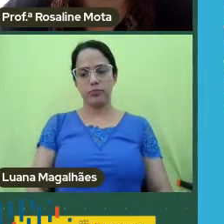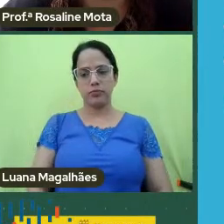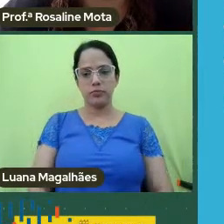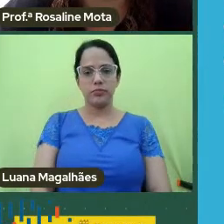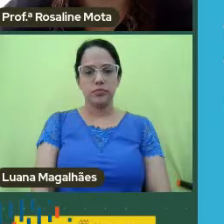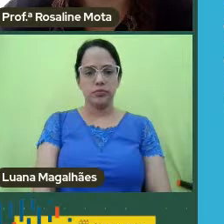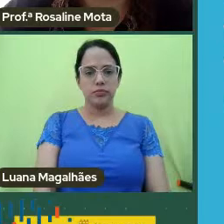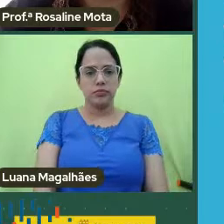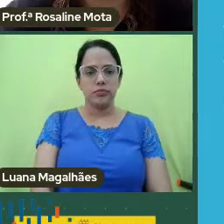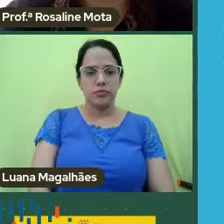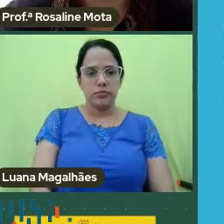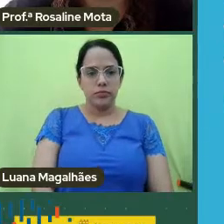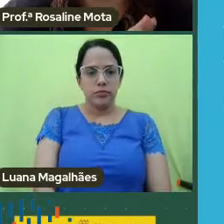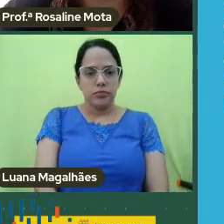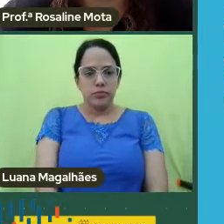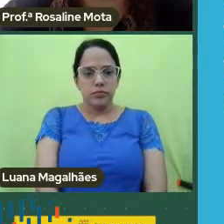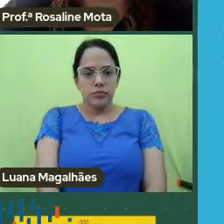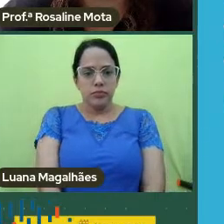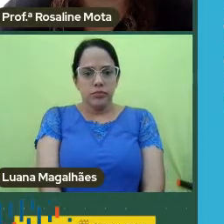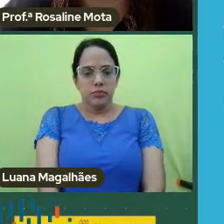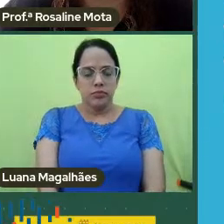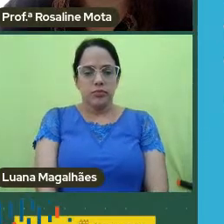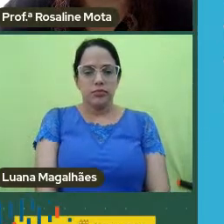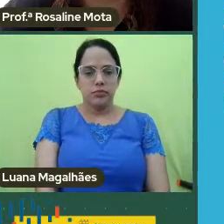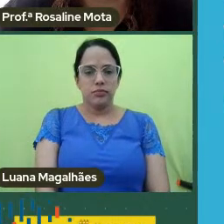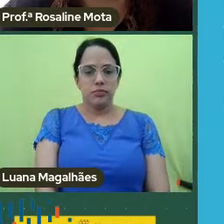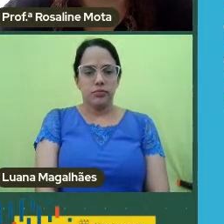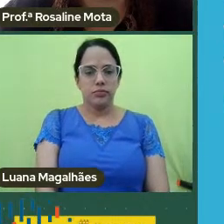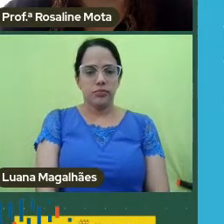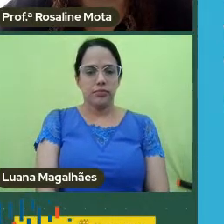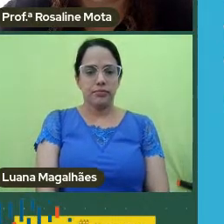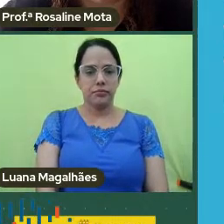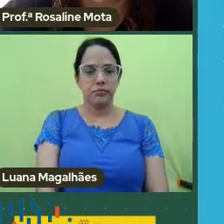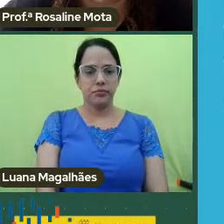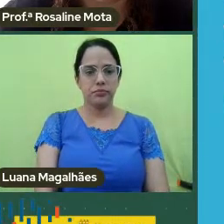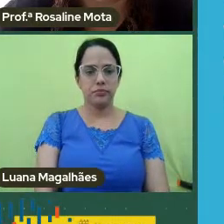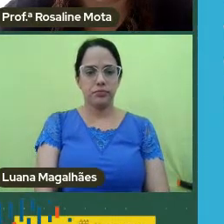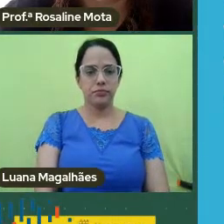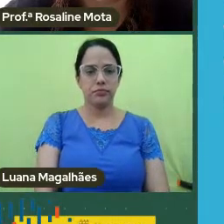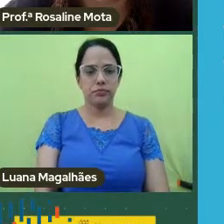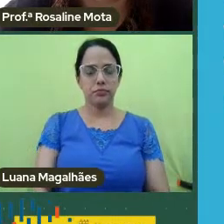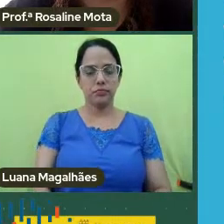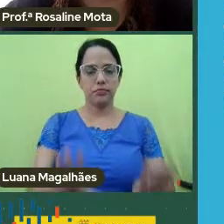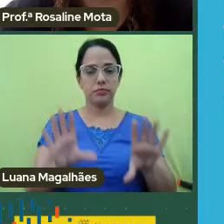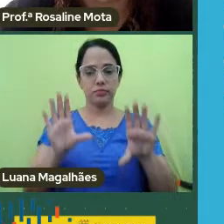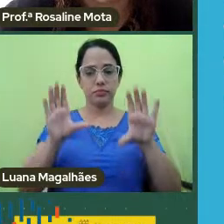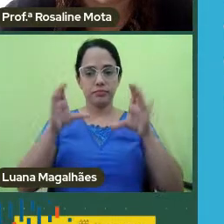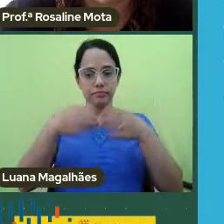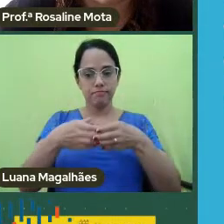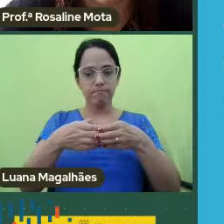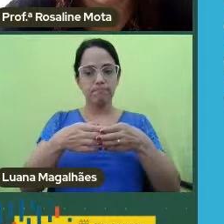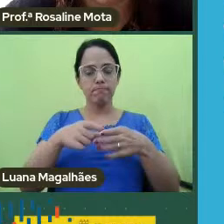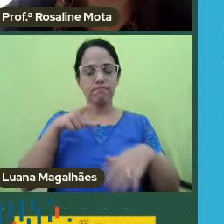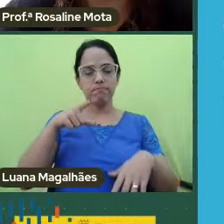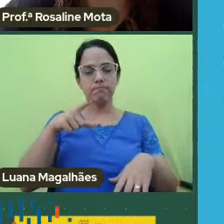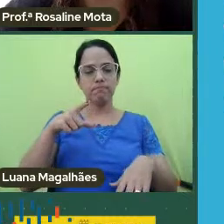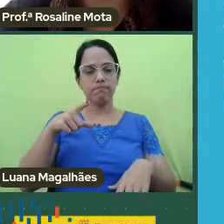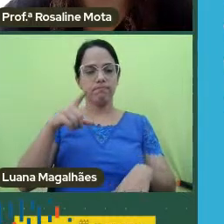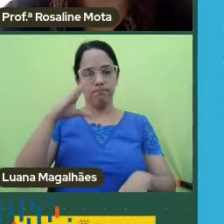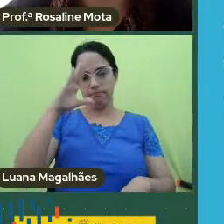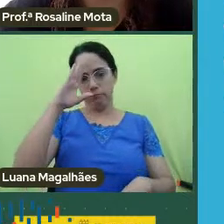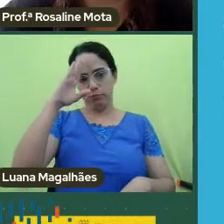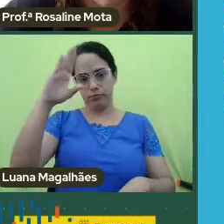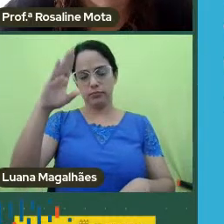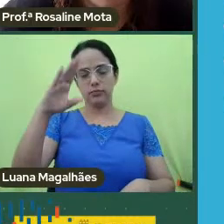como a gente já falou, essas comissões, elas são definidas pelo dirigente máximo da instituição,